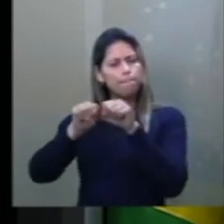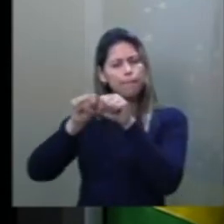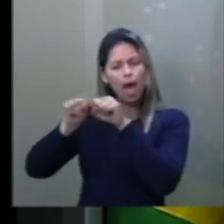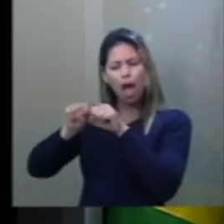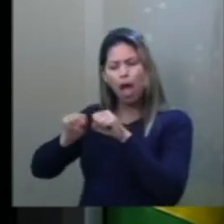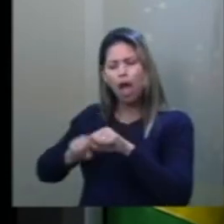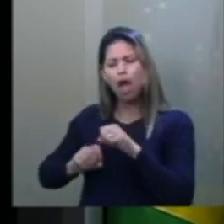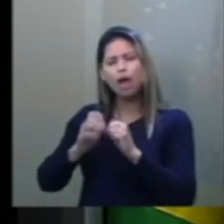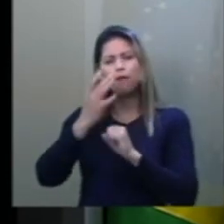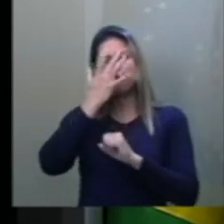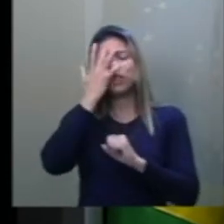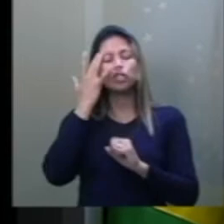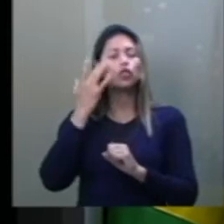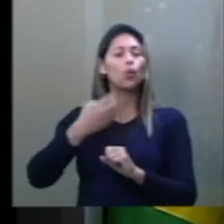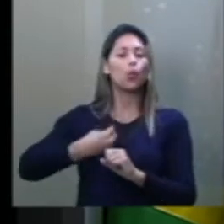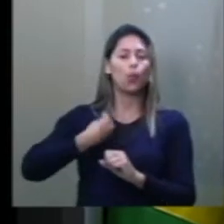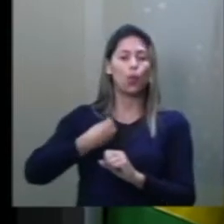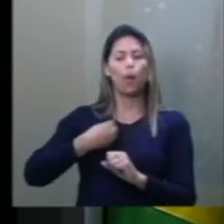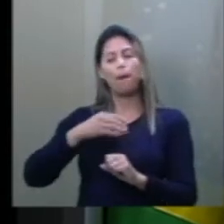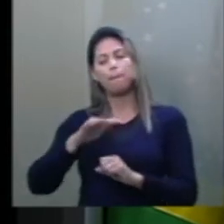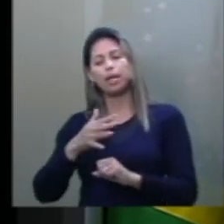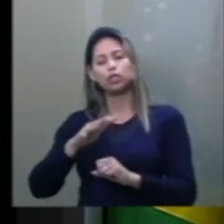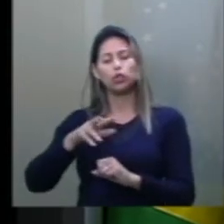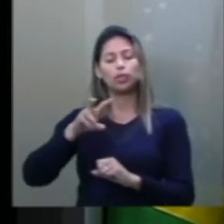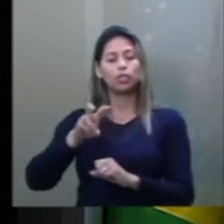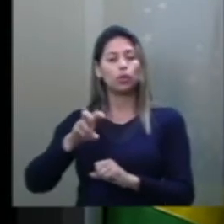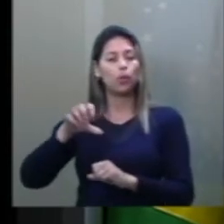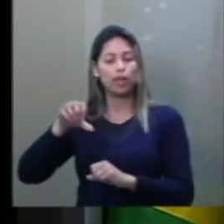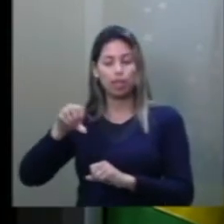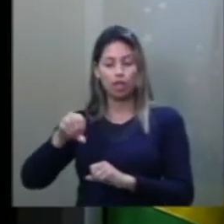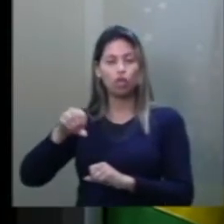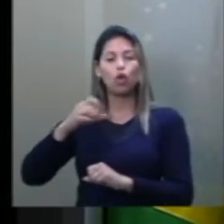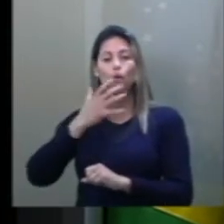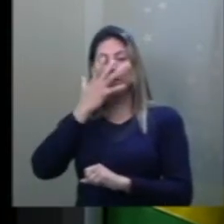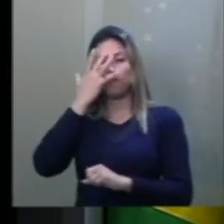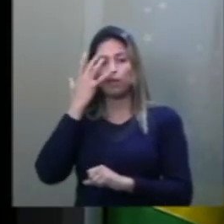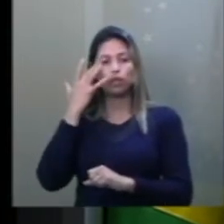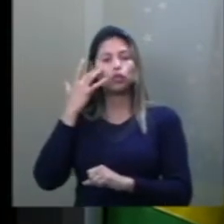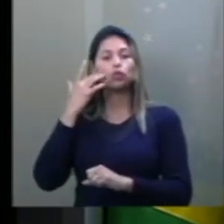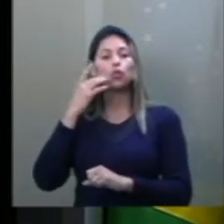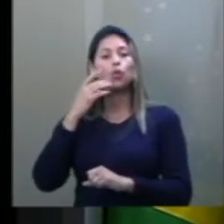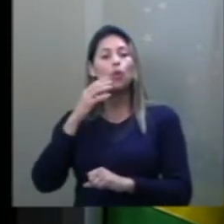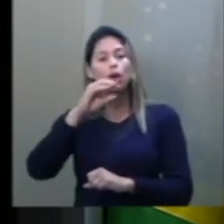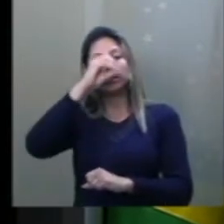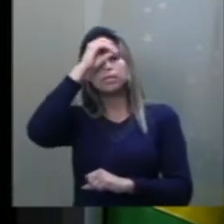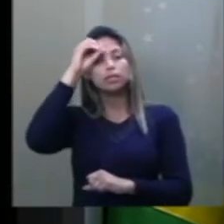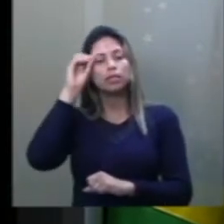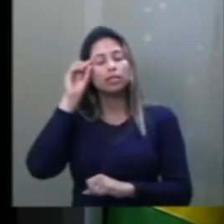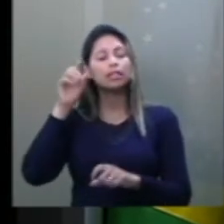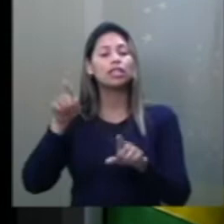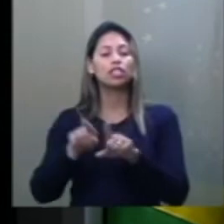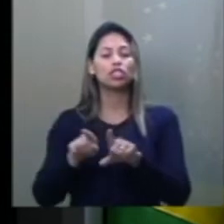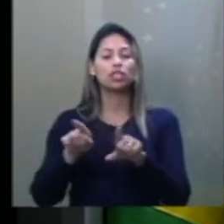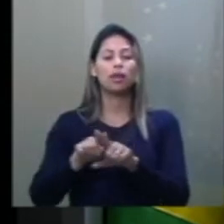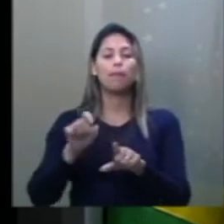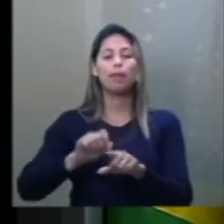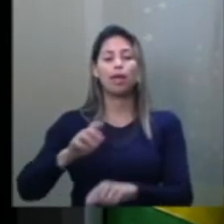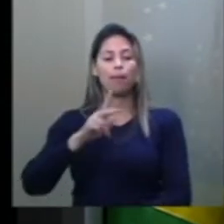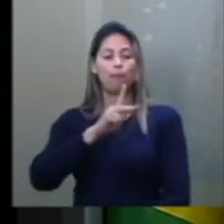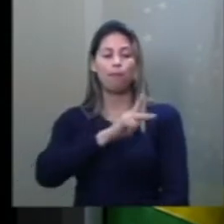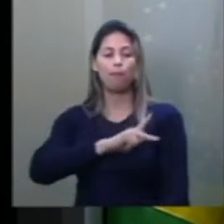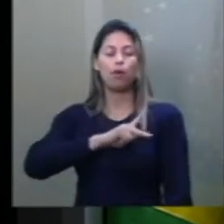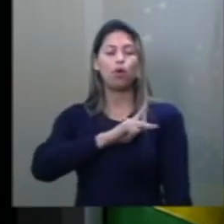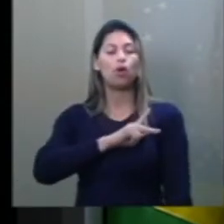vidas de pelo menos 59 agentes públicos, dentre eles policiais civis, policiais